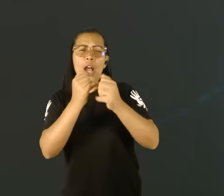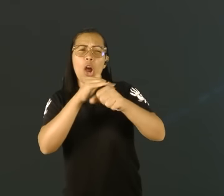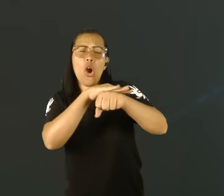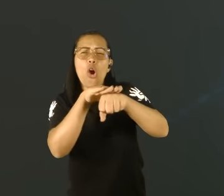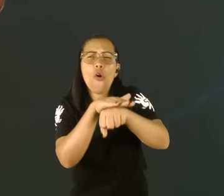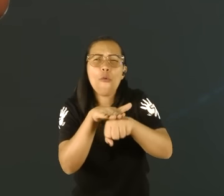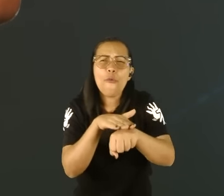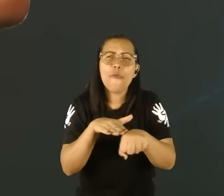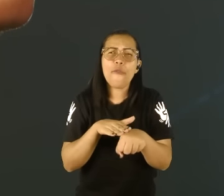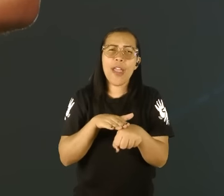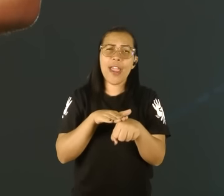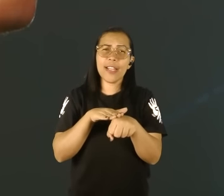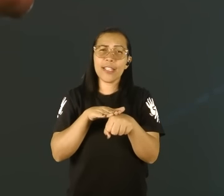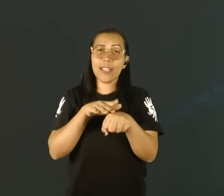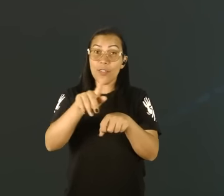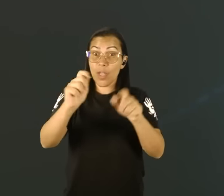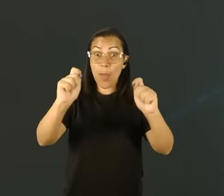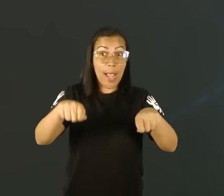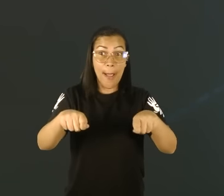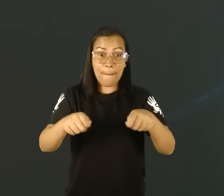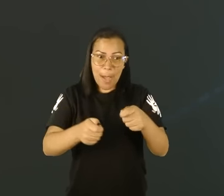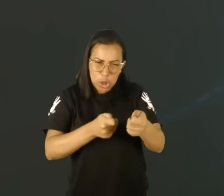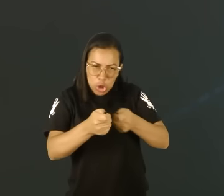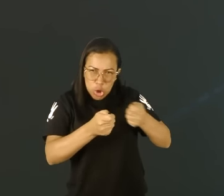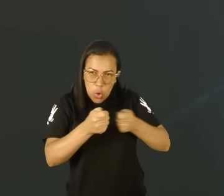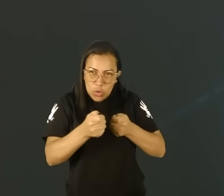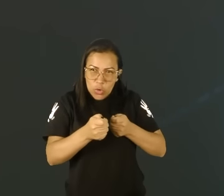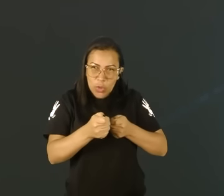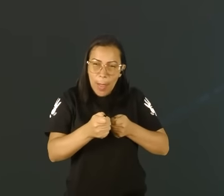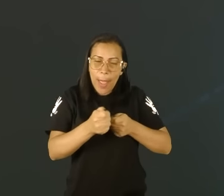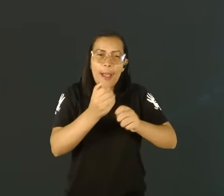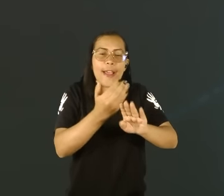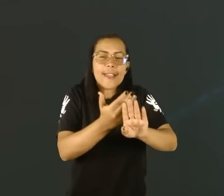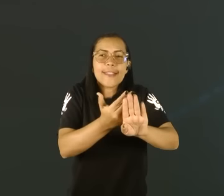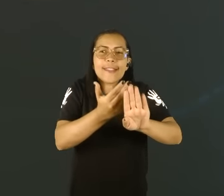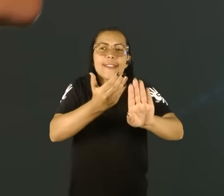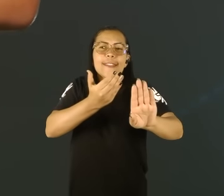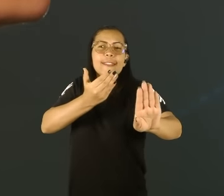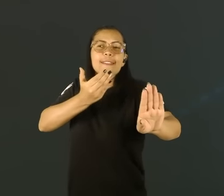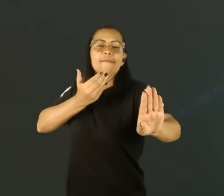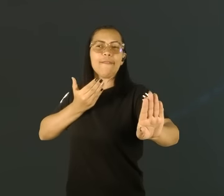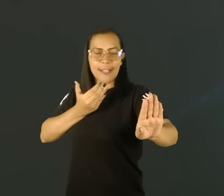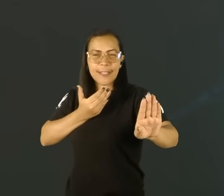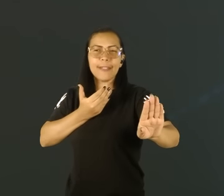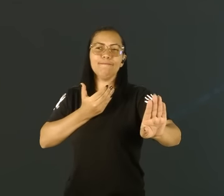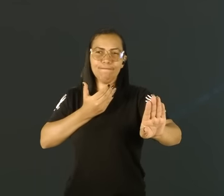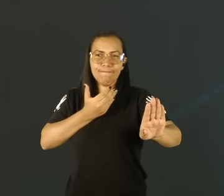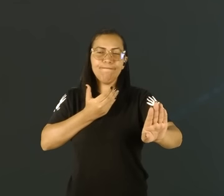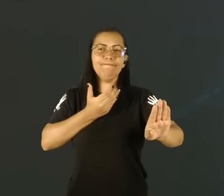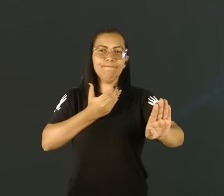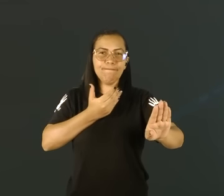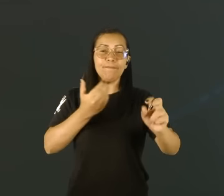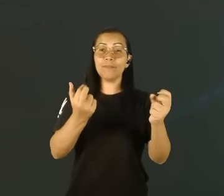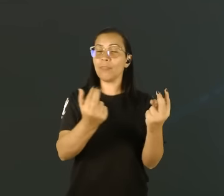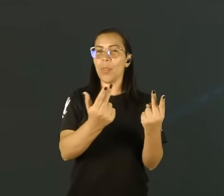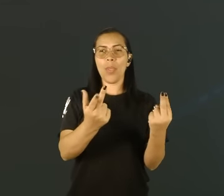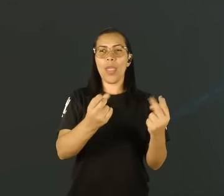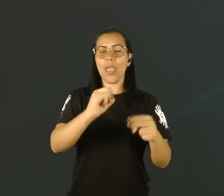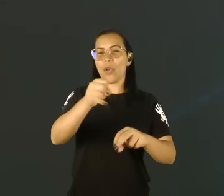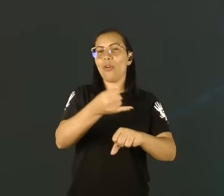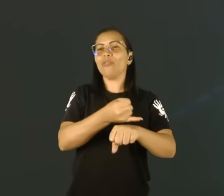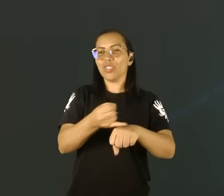que se afastar. A vida de Jacó está uma bagunça. Ele está fugindo, ele está saindo, ele está saindo do